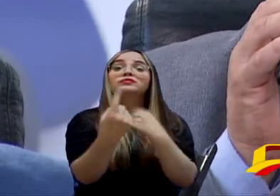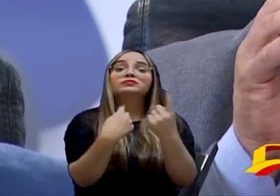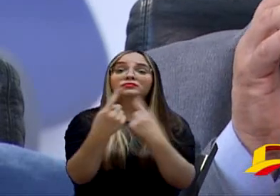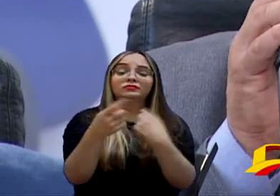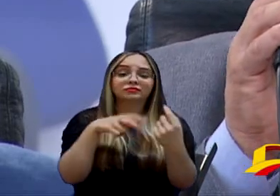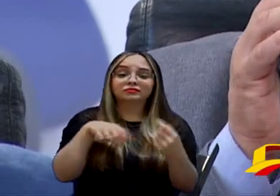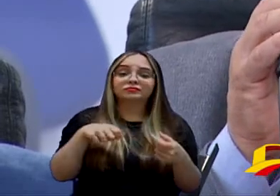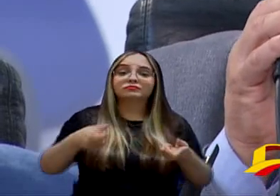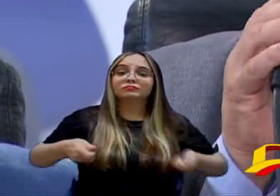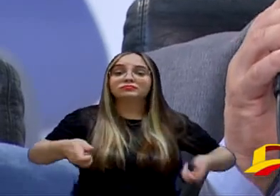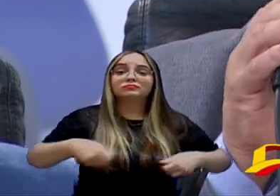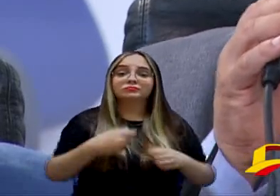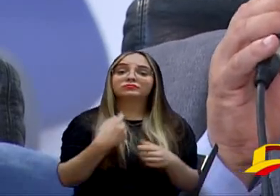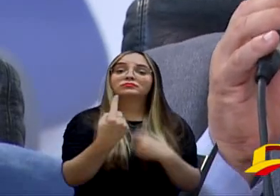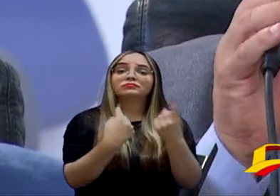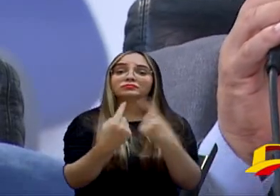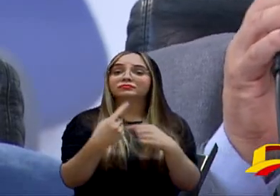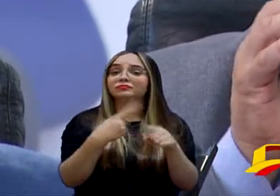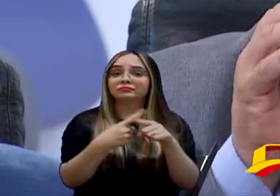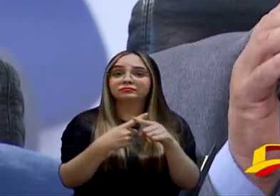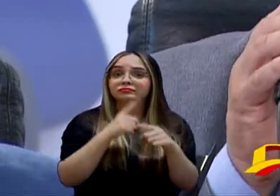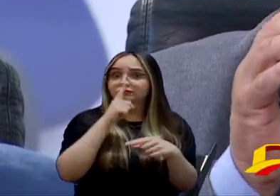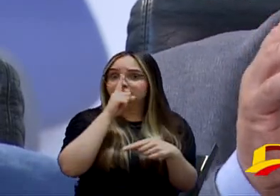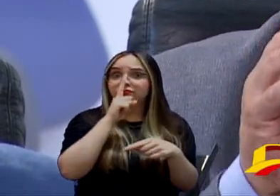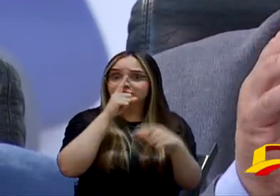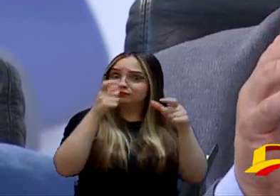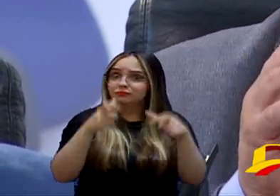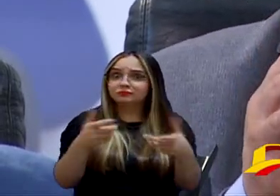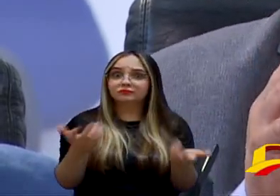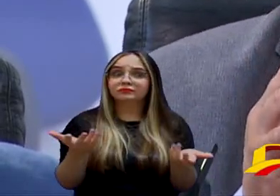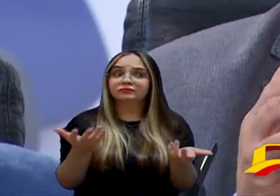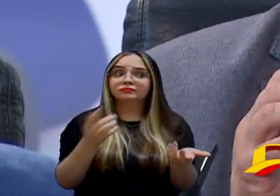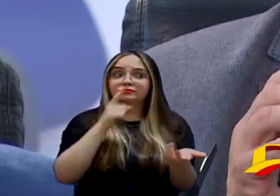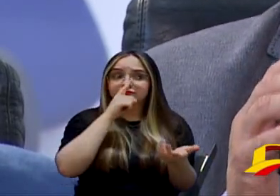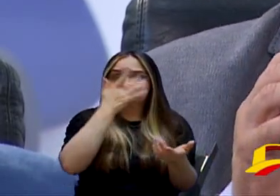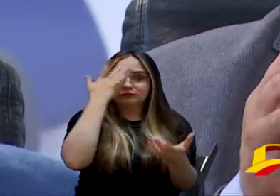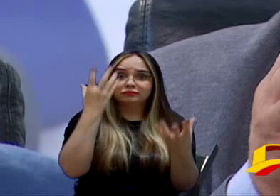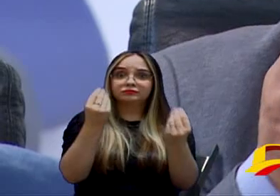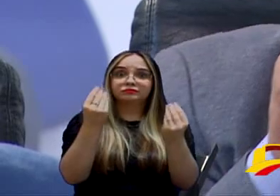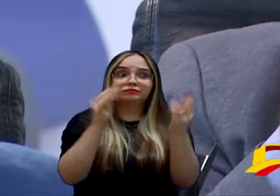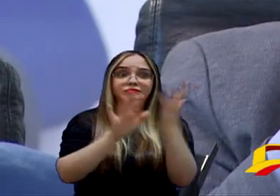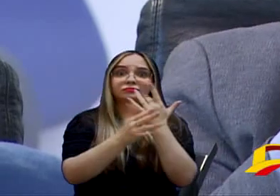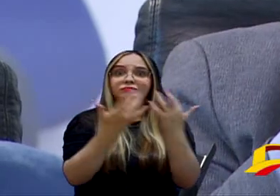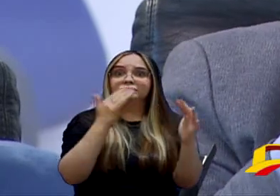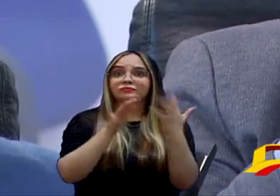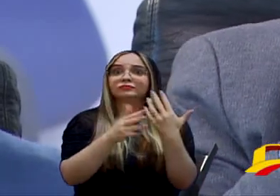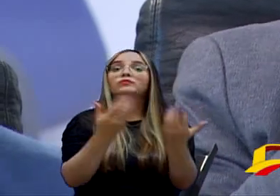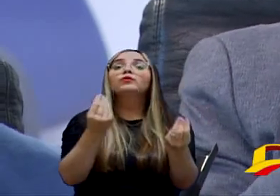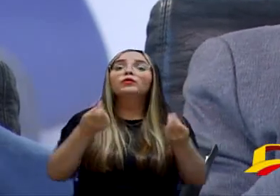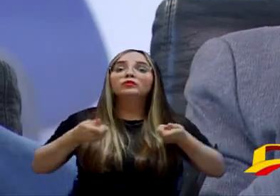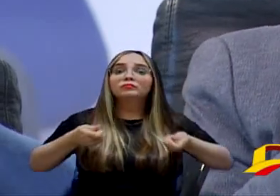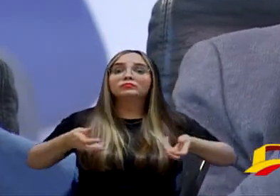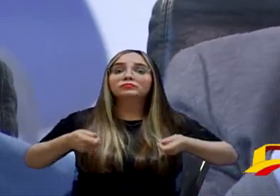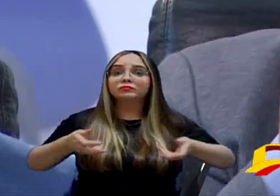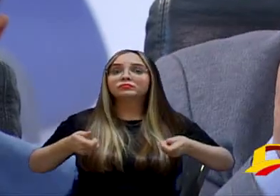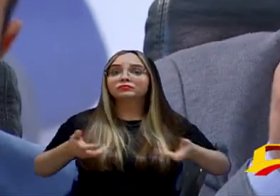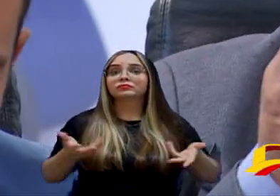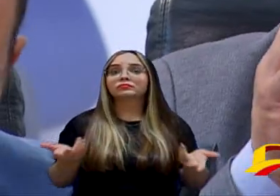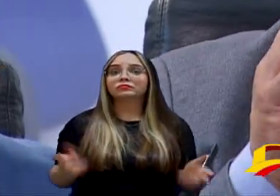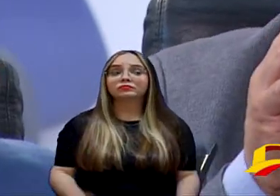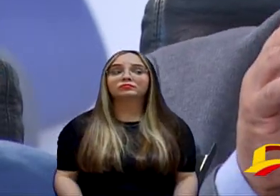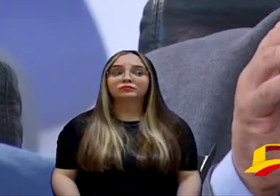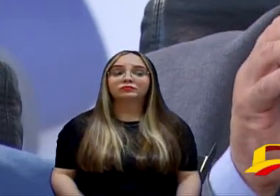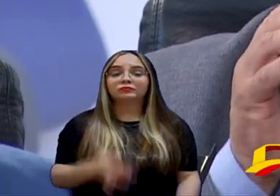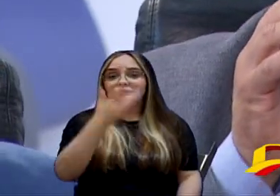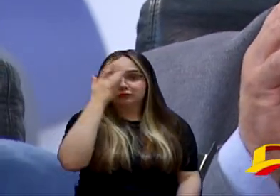nas calçadas não tem como ela vai transitar e é uma avenida perigosa tem um fluxo de veículo muito intenso ali então a gente precisava fazer é que a